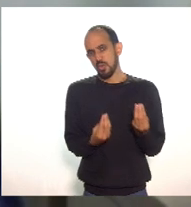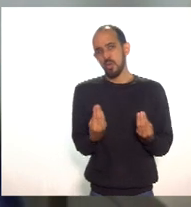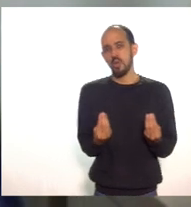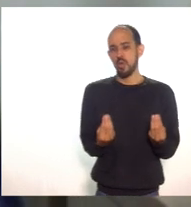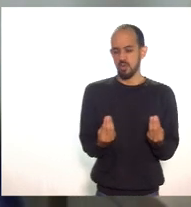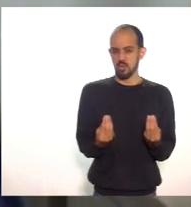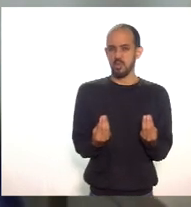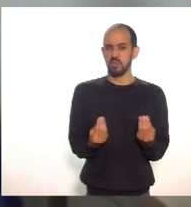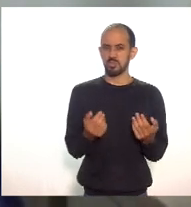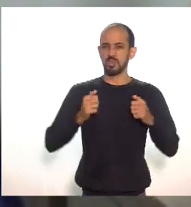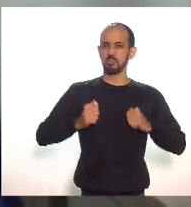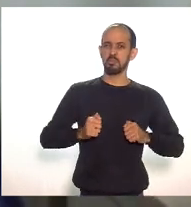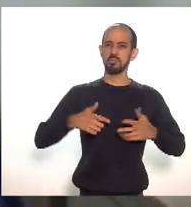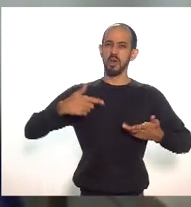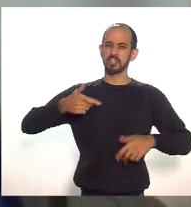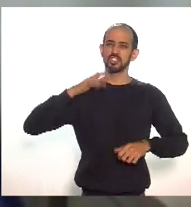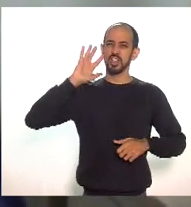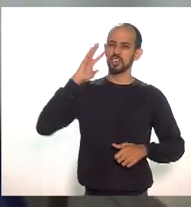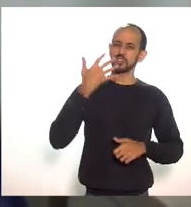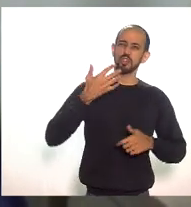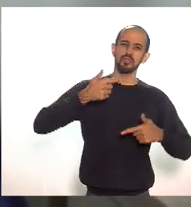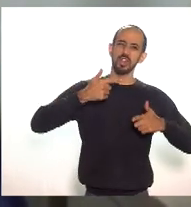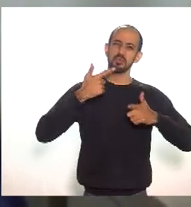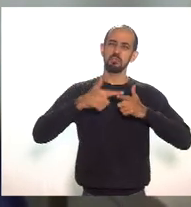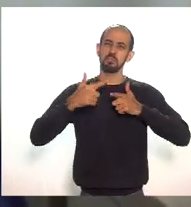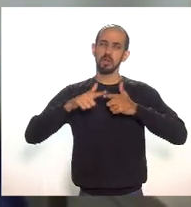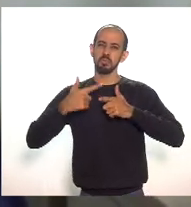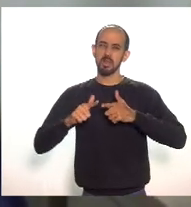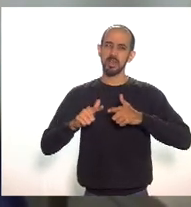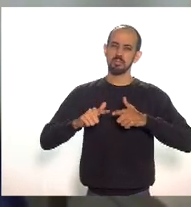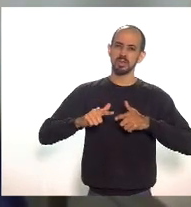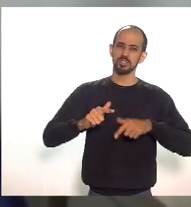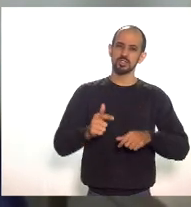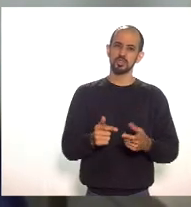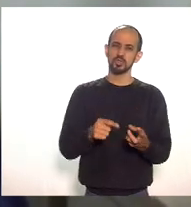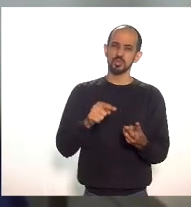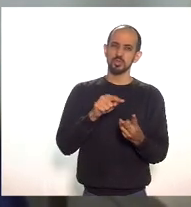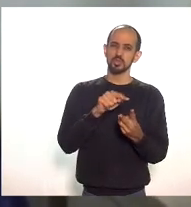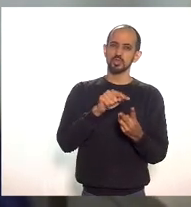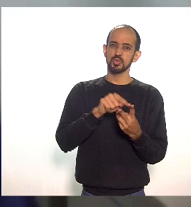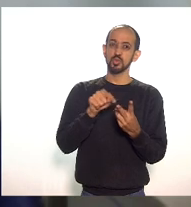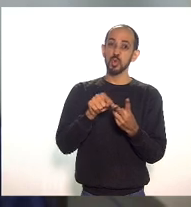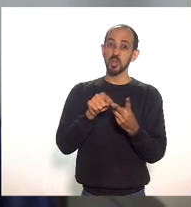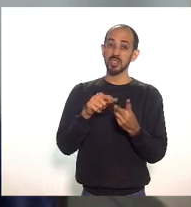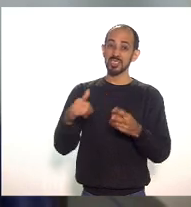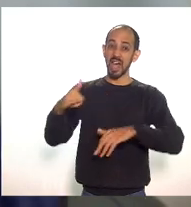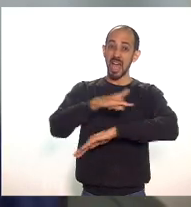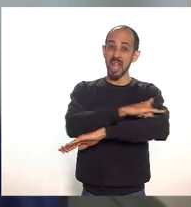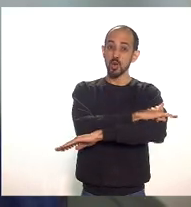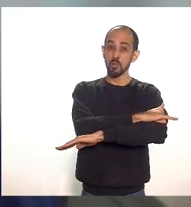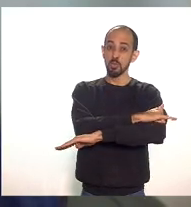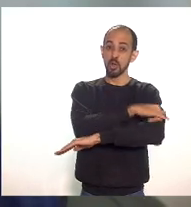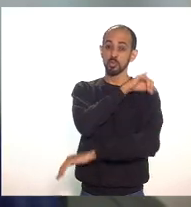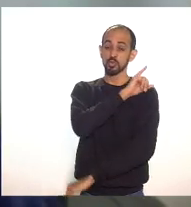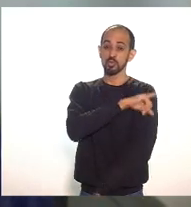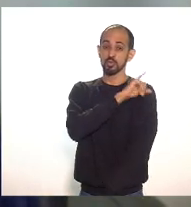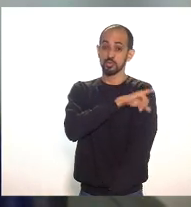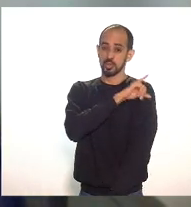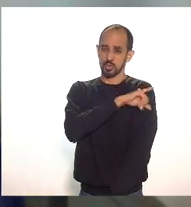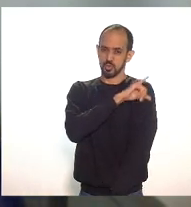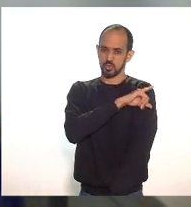pode decidir a questões dos dois grandes aeroportos da cidade do Rio